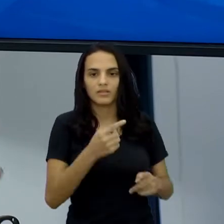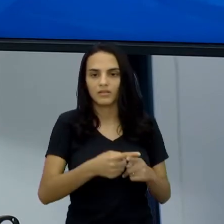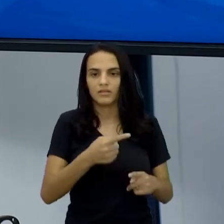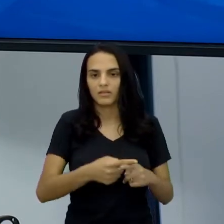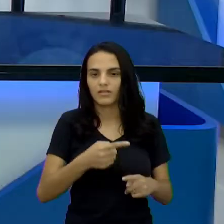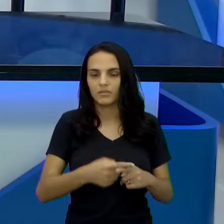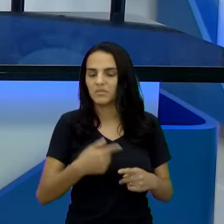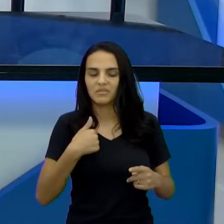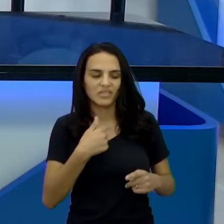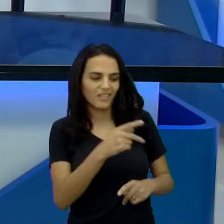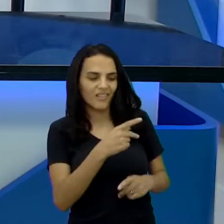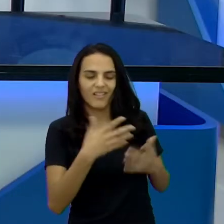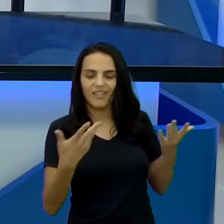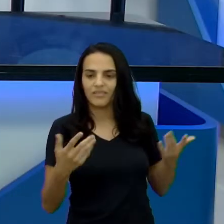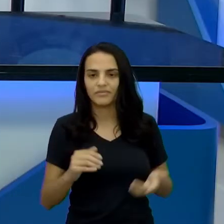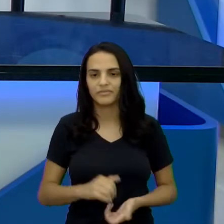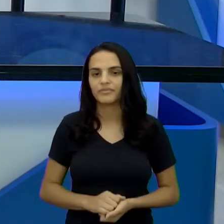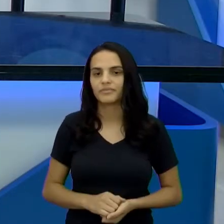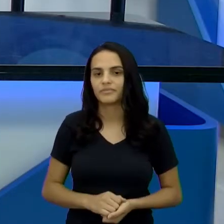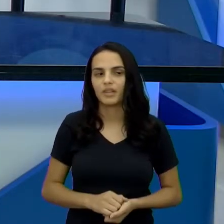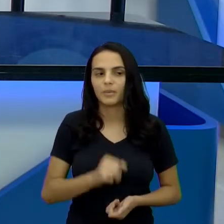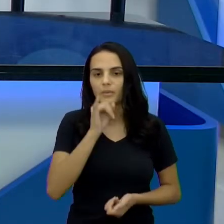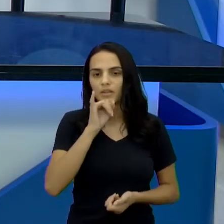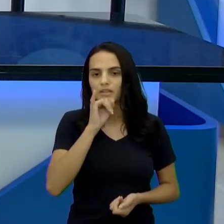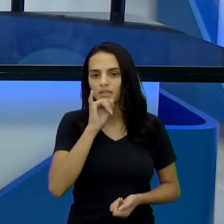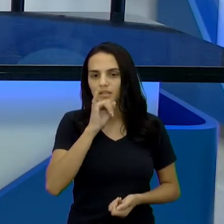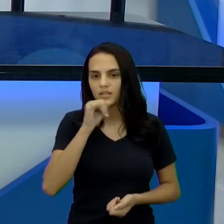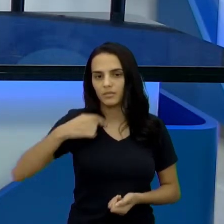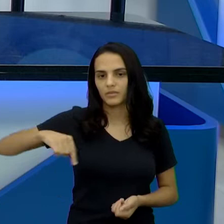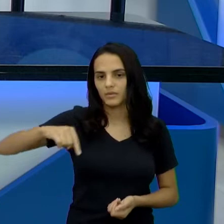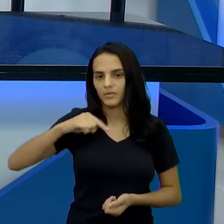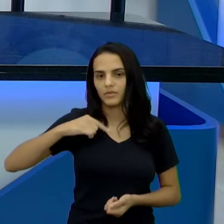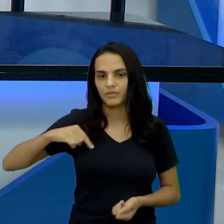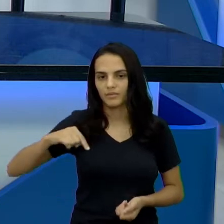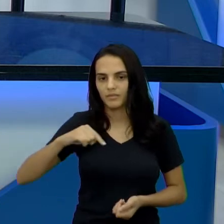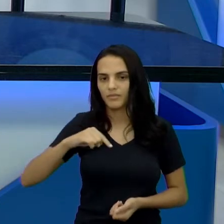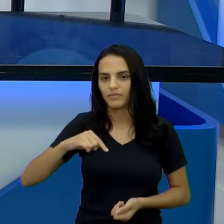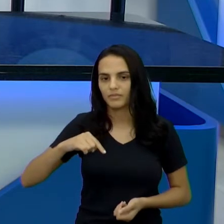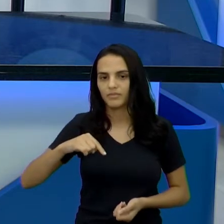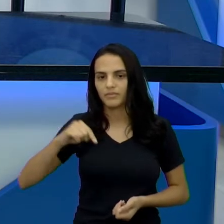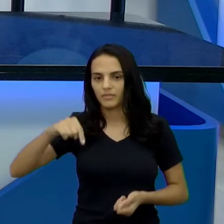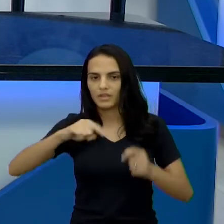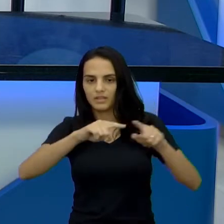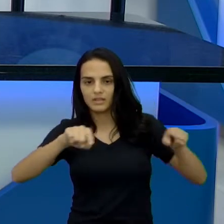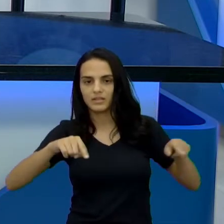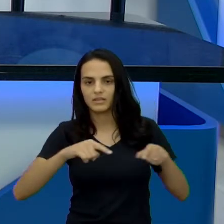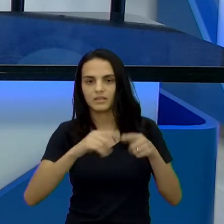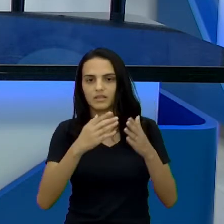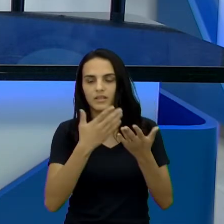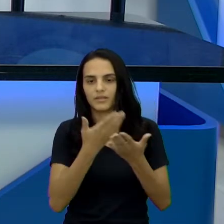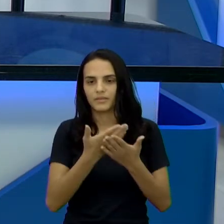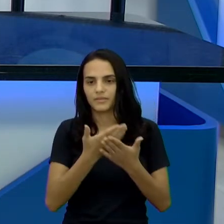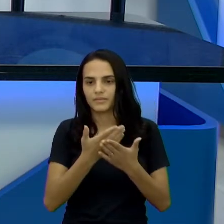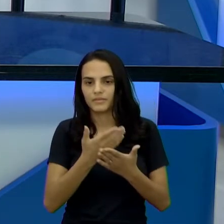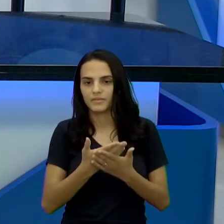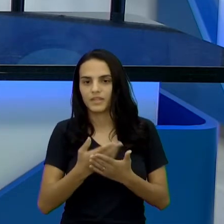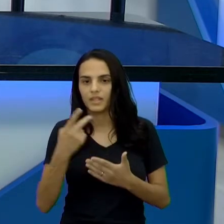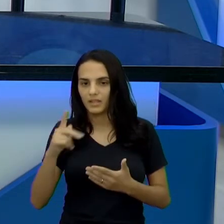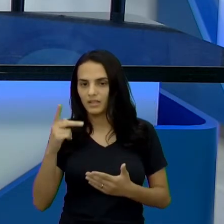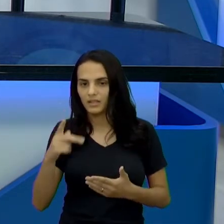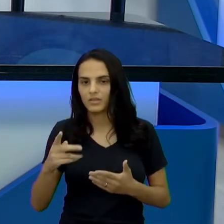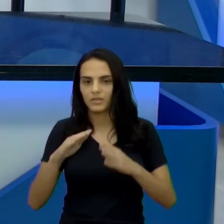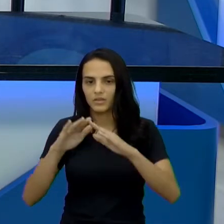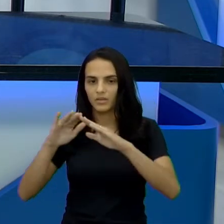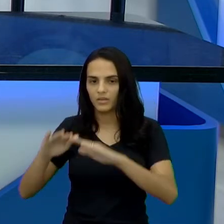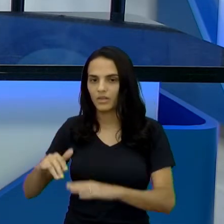e que deu culpa. Não, quando a gente aqui, eu vou contar, quando a gente veio pra sala que a gente fica atualmente, eles colocaram um